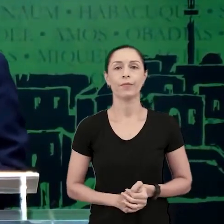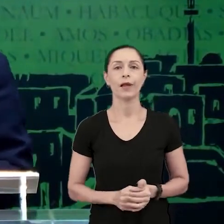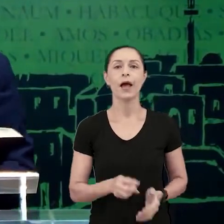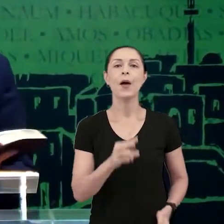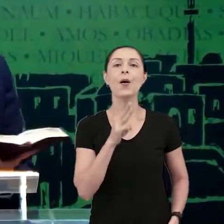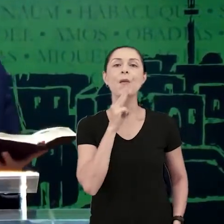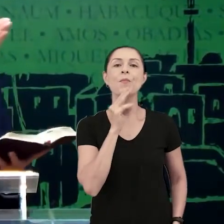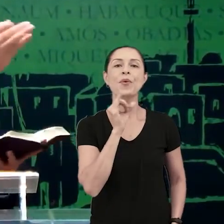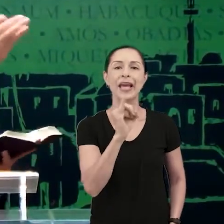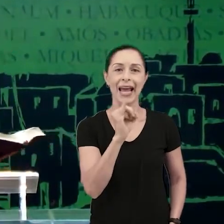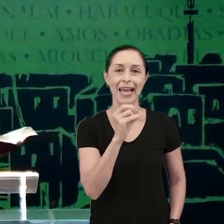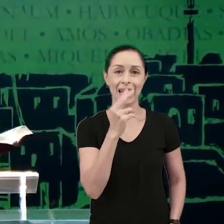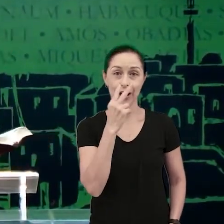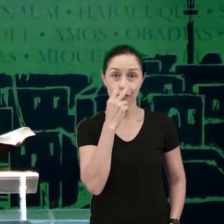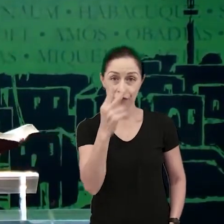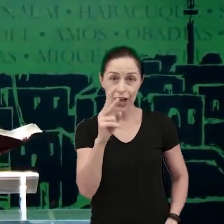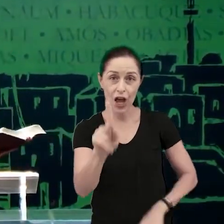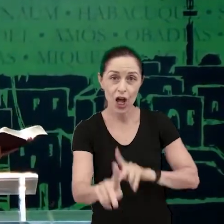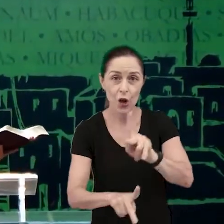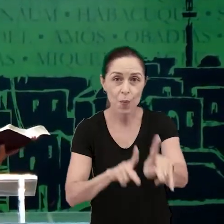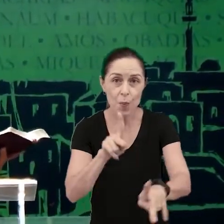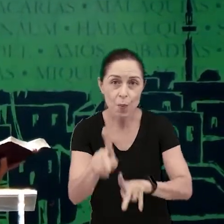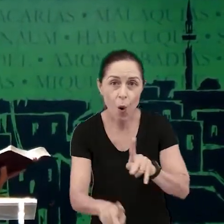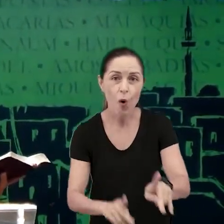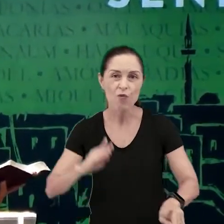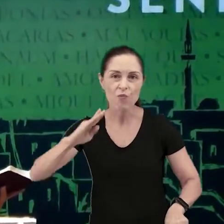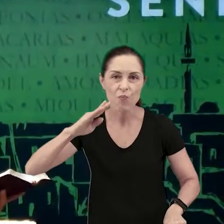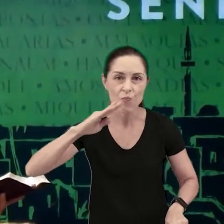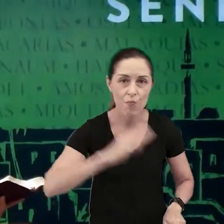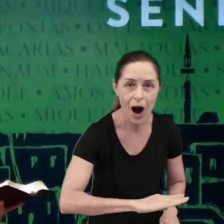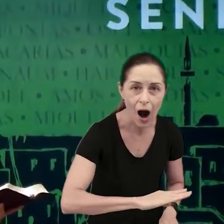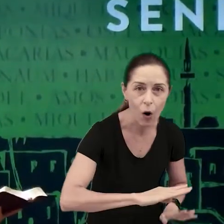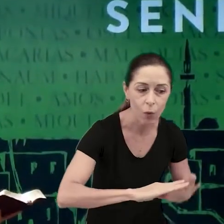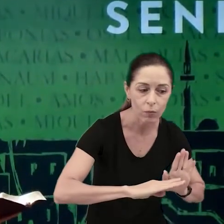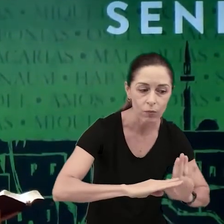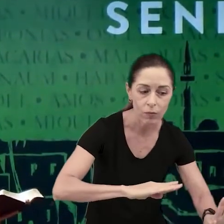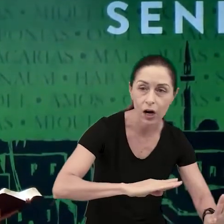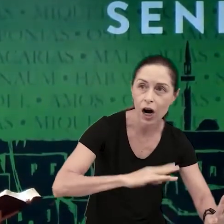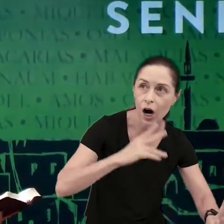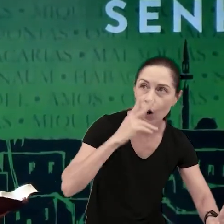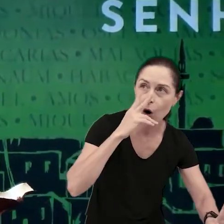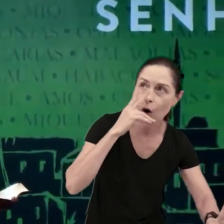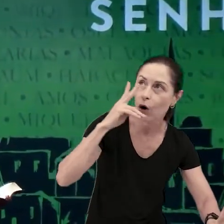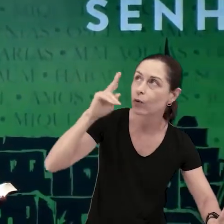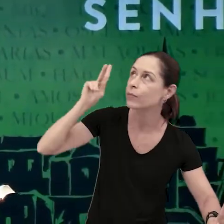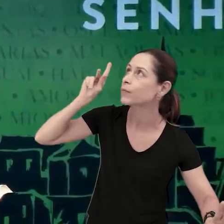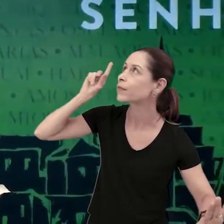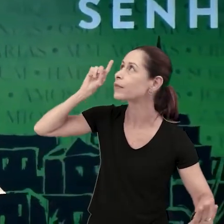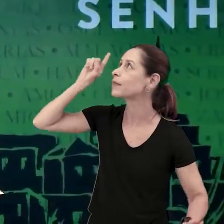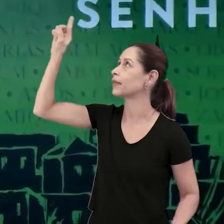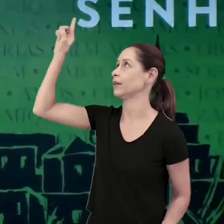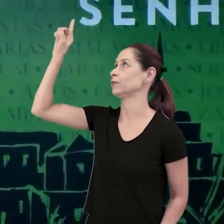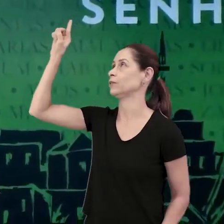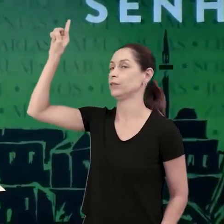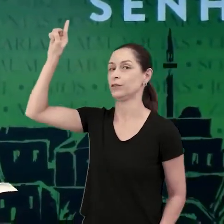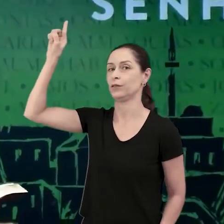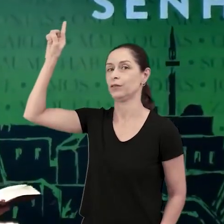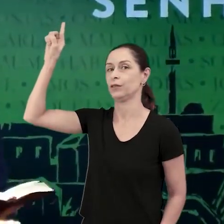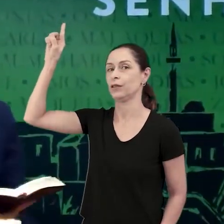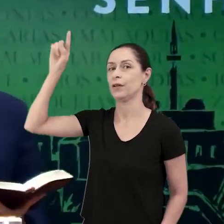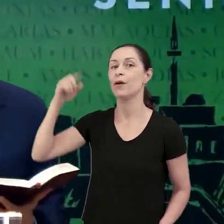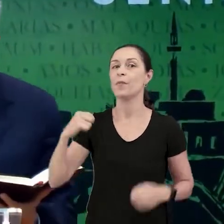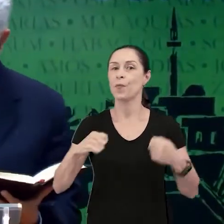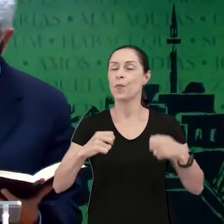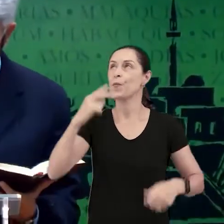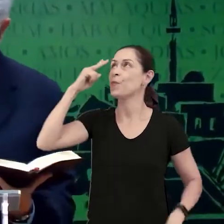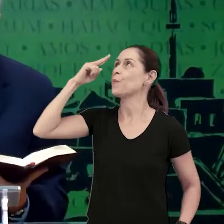Miqueias olha a crise da sua nação e olha para Deus. É para Ele que você tem que olhar na hora da crise.